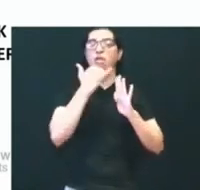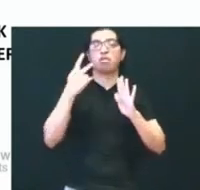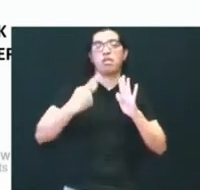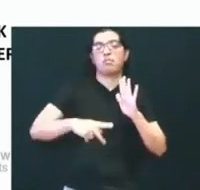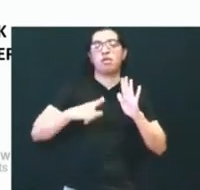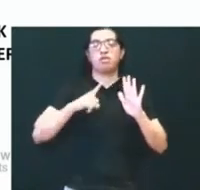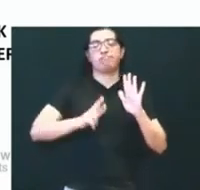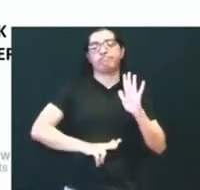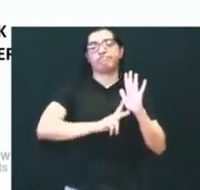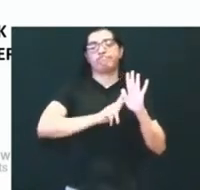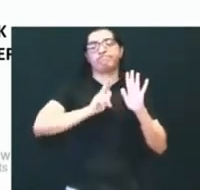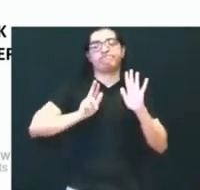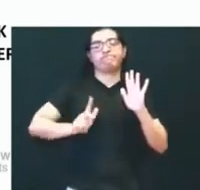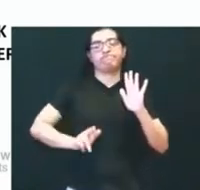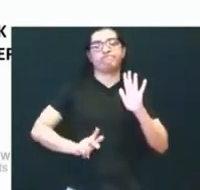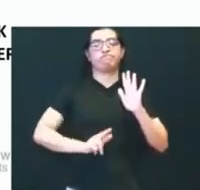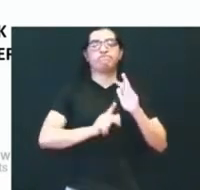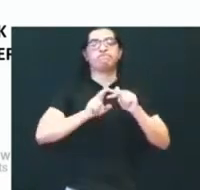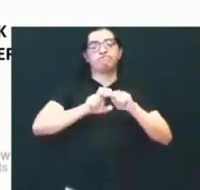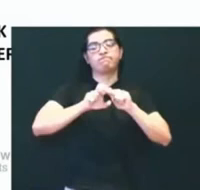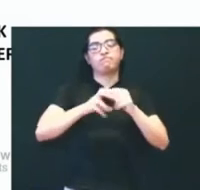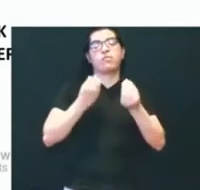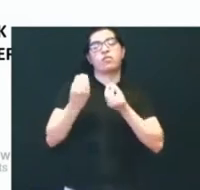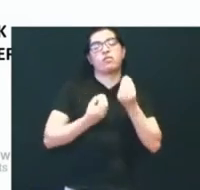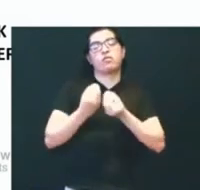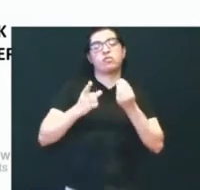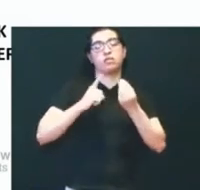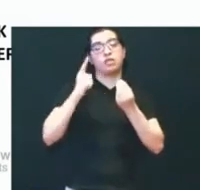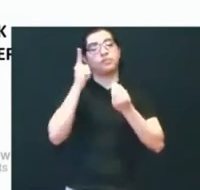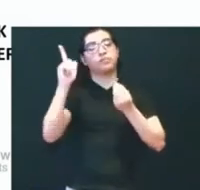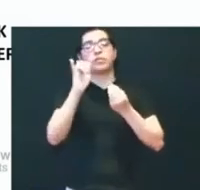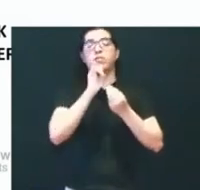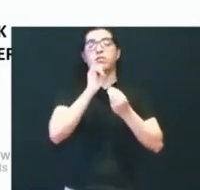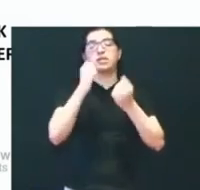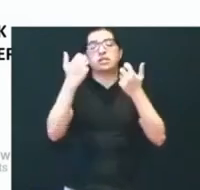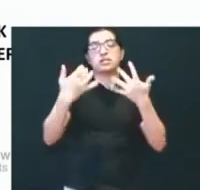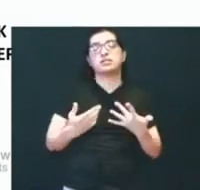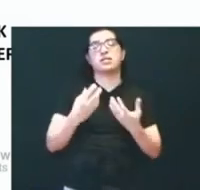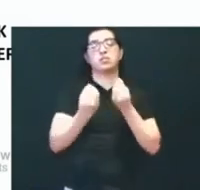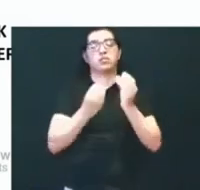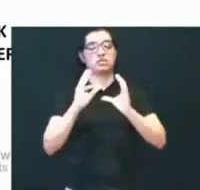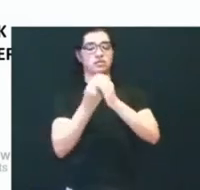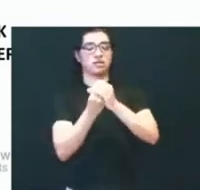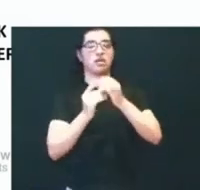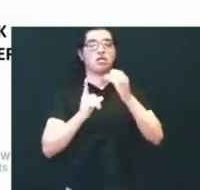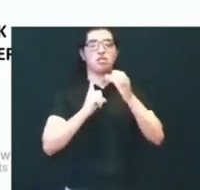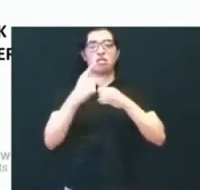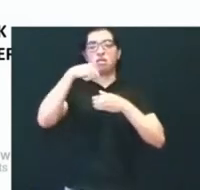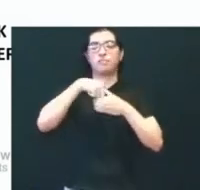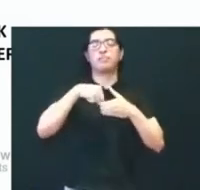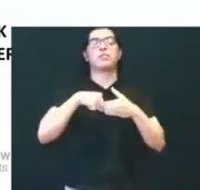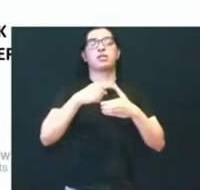diferentes. Da mesma maneira, do outro lado, da outra parte das células que compõem o